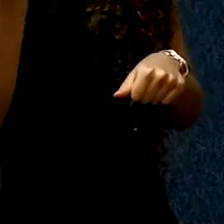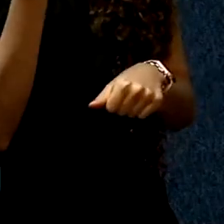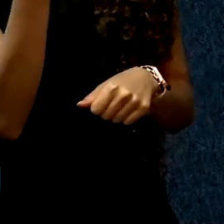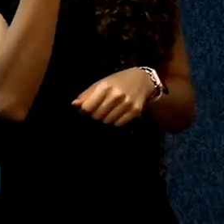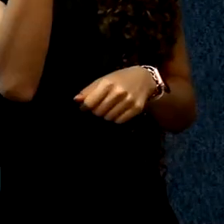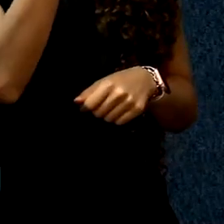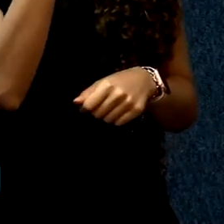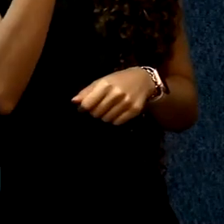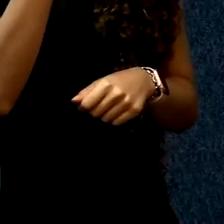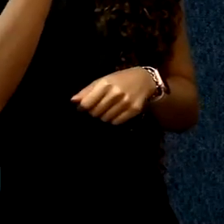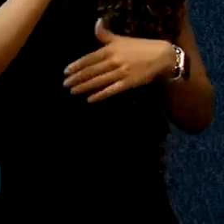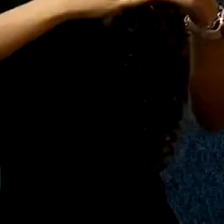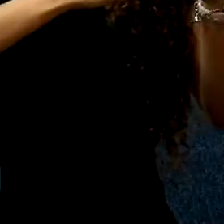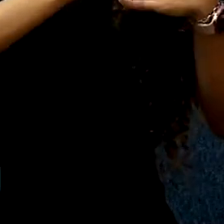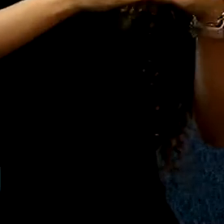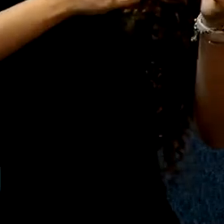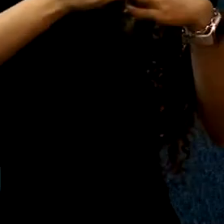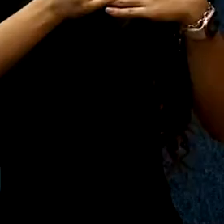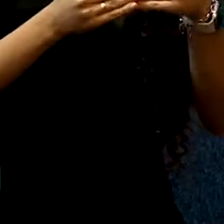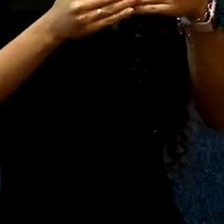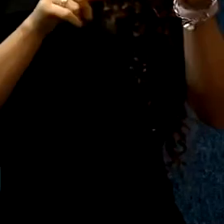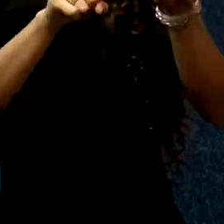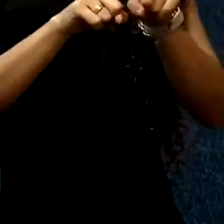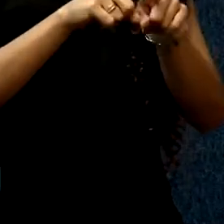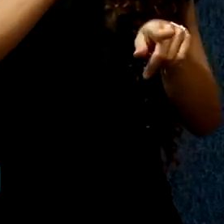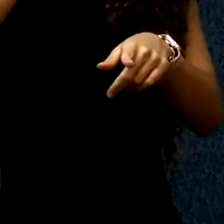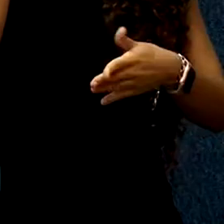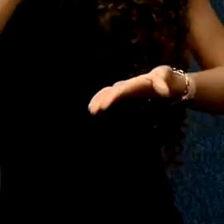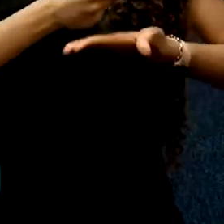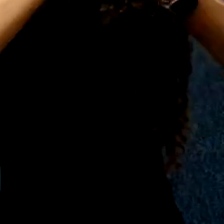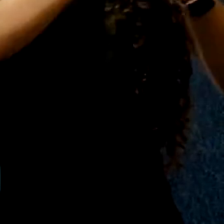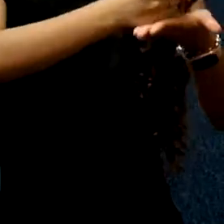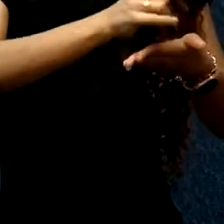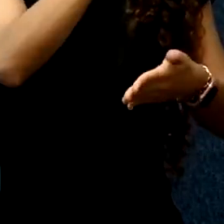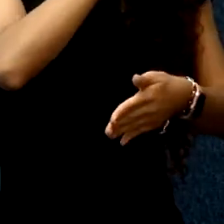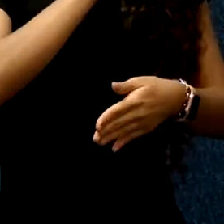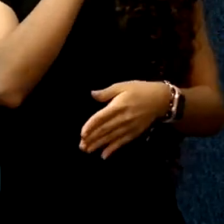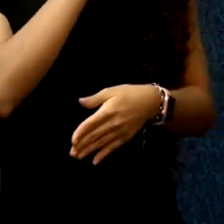a operação das distribuidoras de energia, para as